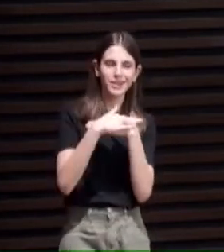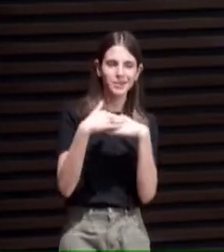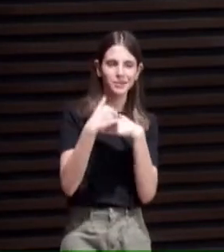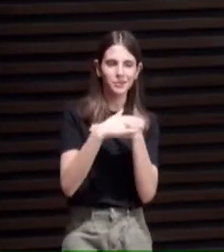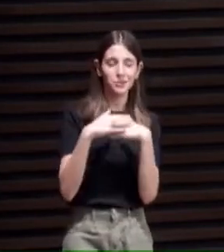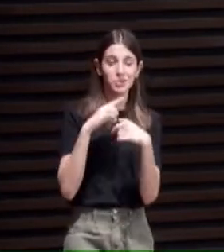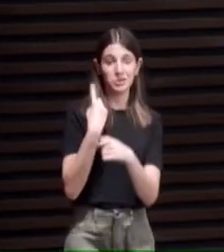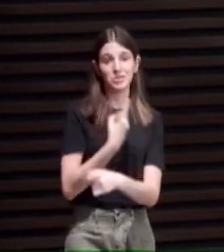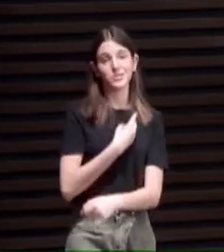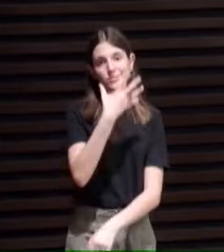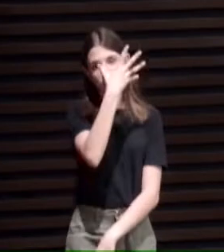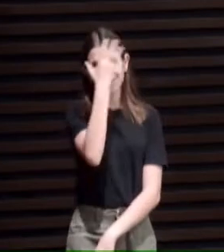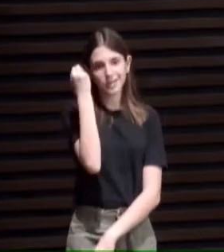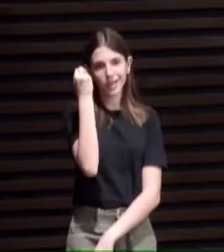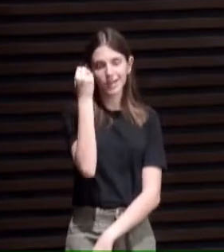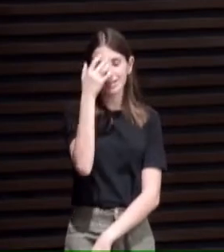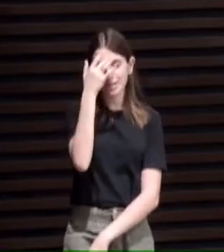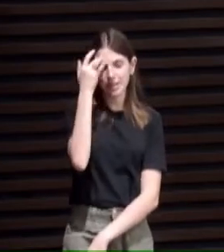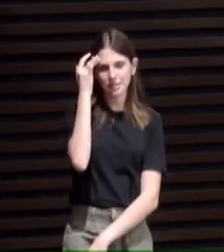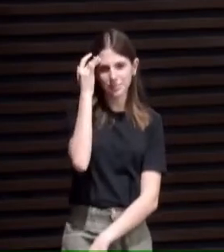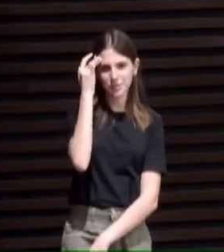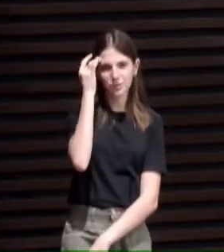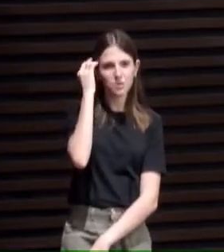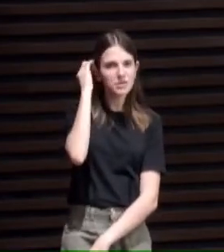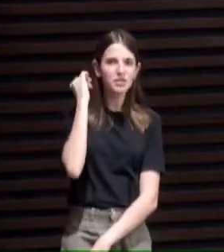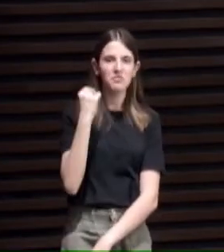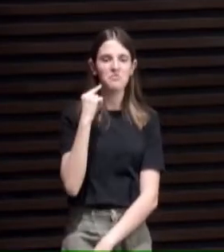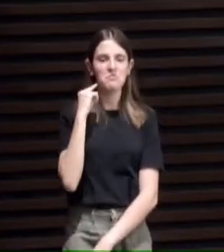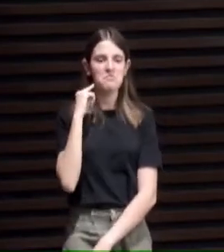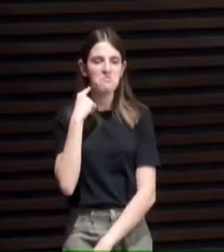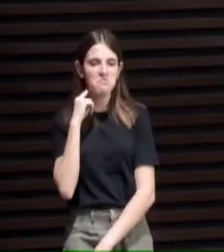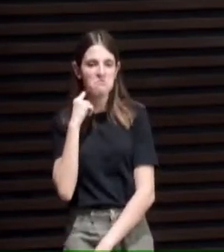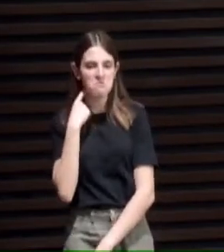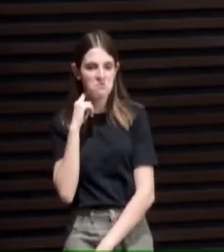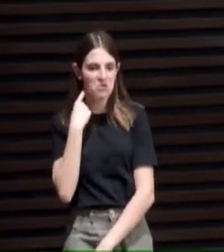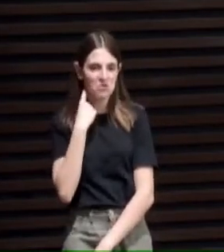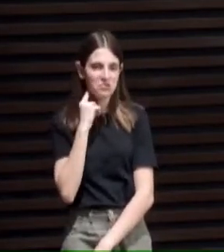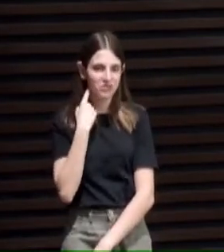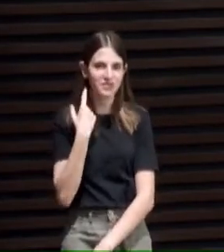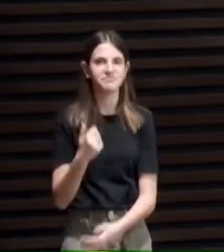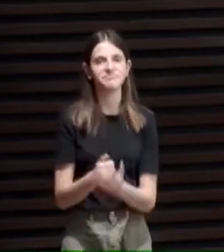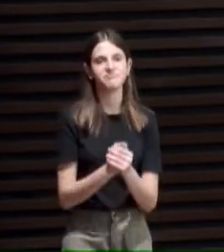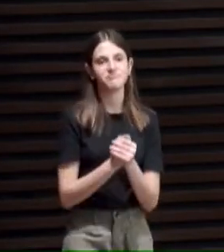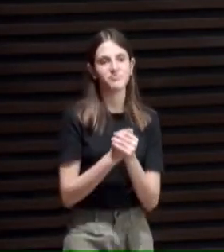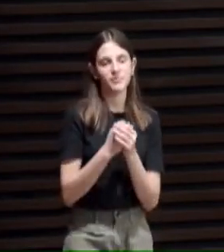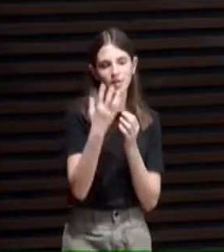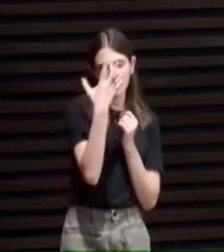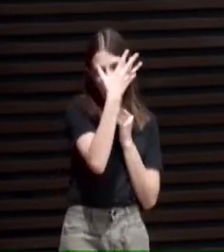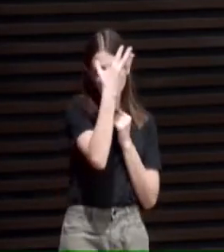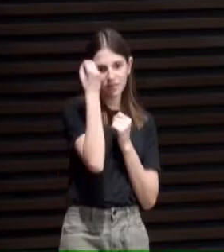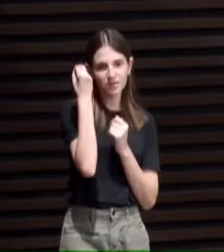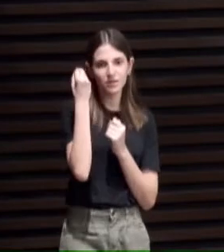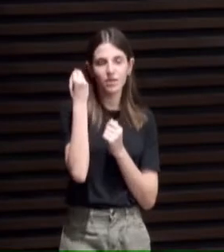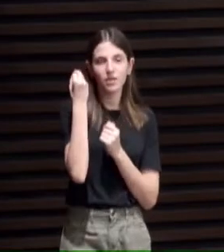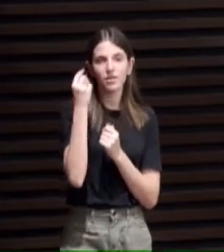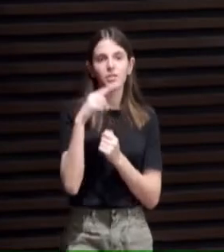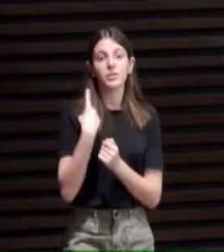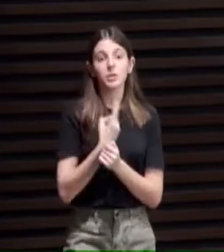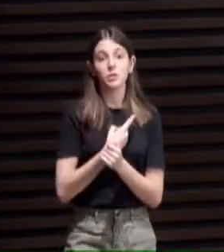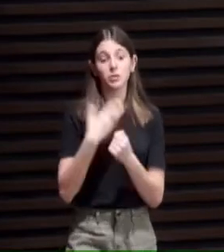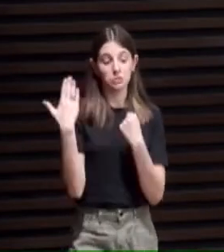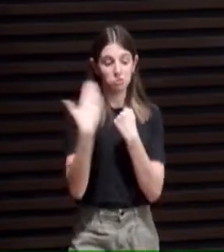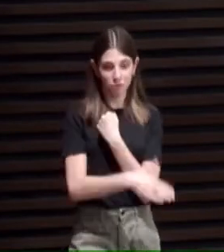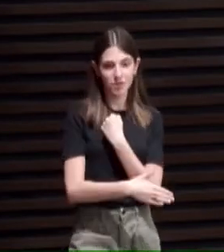esquece que os seres humanos, que eles realmente são. A gente esquece que nós estamos numa condição de condenados,